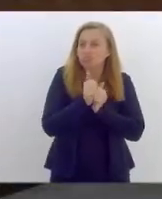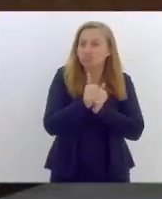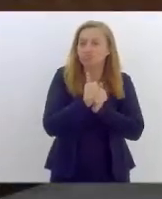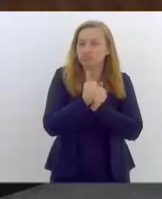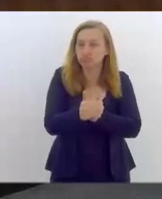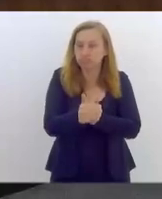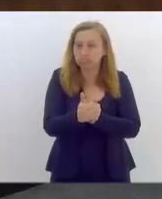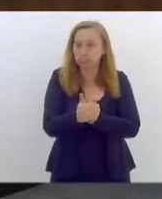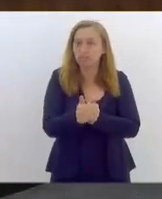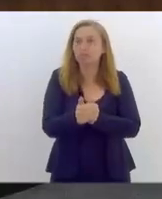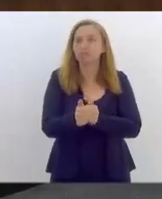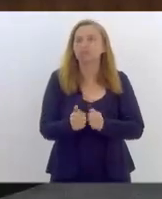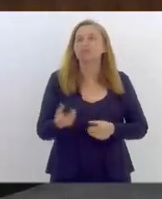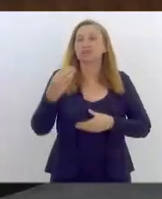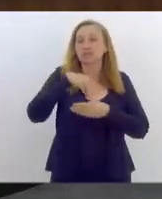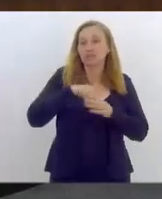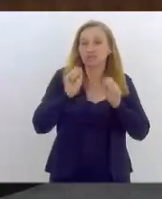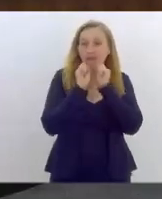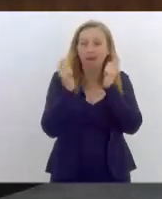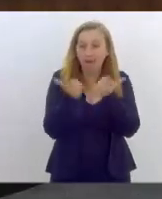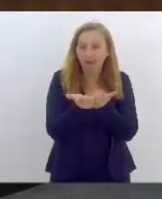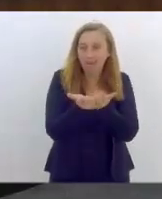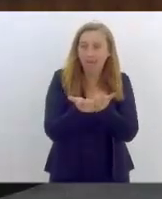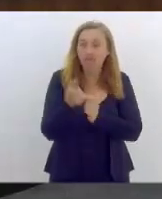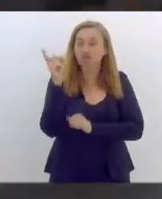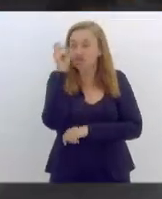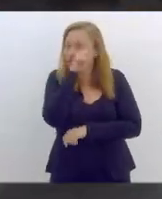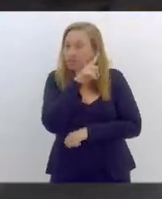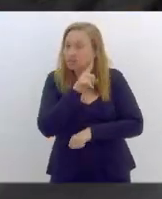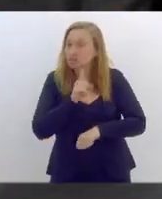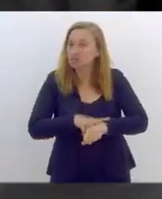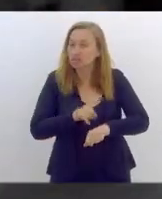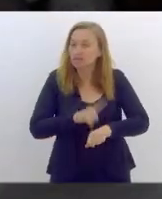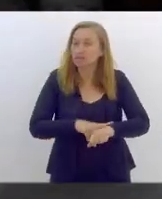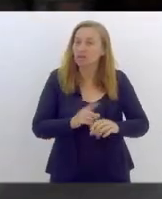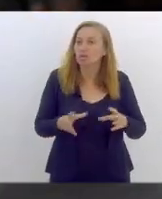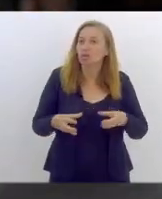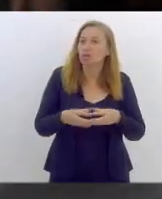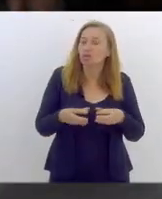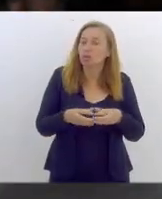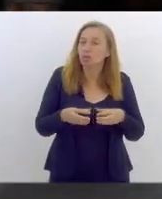nosso cotidiano aqui dentro da Alerj, um cotidiano duro.